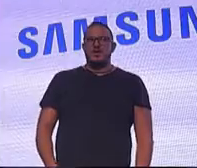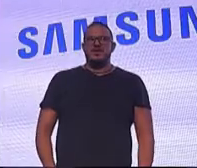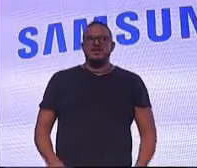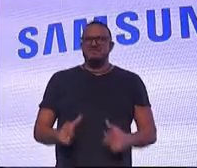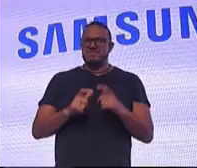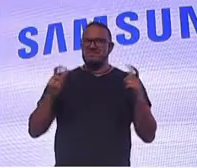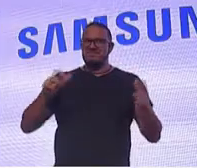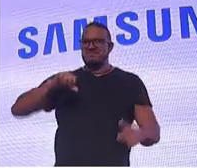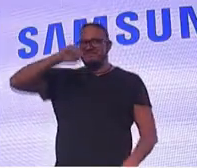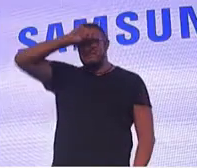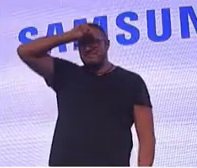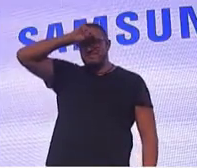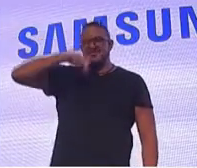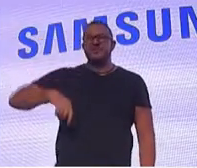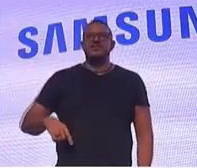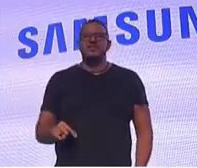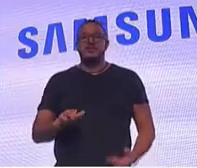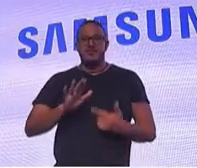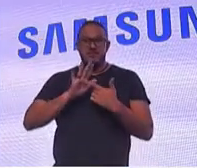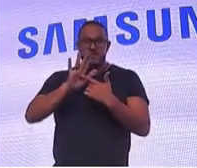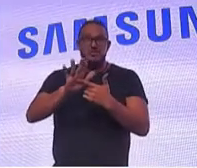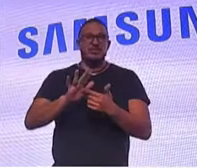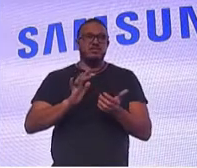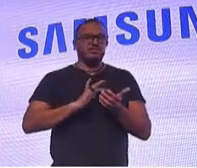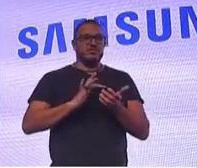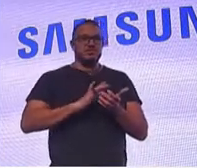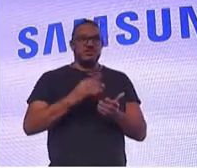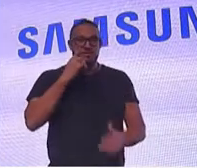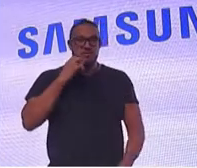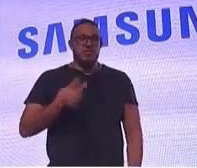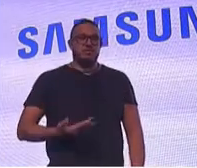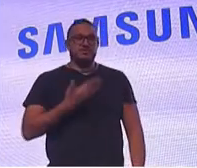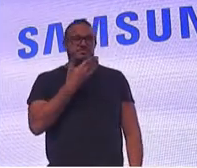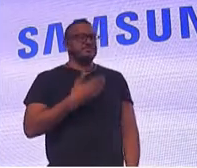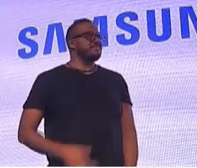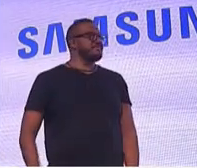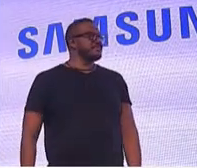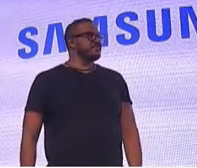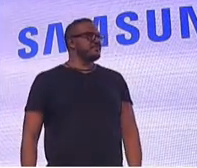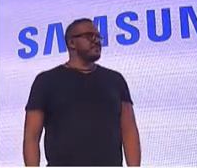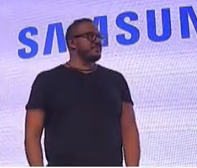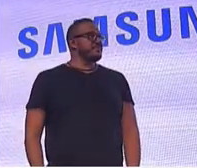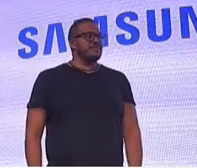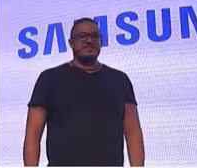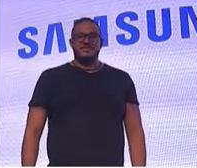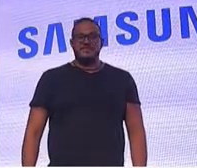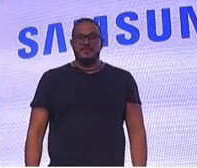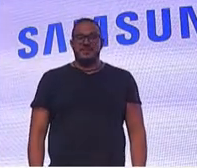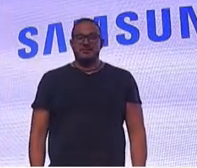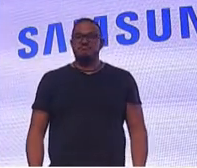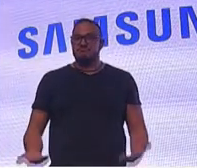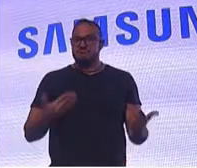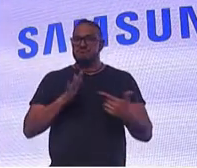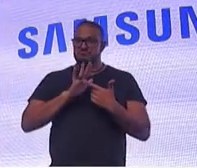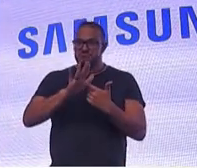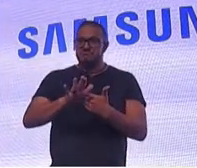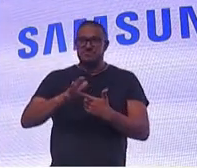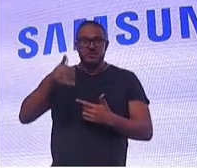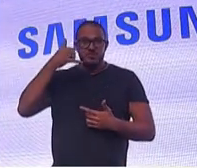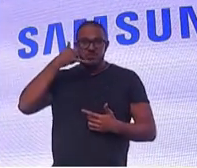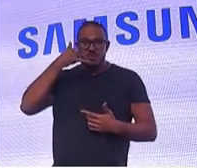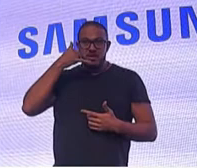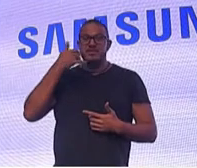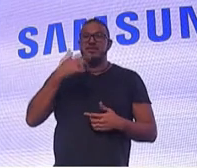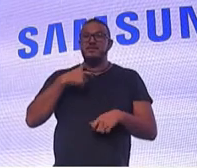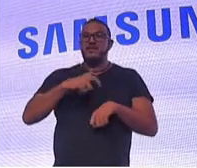Maioria. Vou mostrar um celular para vocês, quero que vocês prestem atenção naquele slide ali. Vou mostrar um celular para vocês, eu queria que vocês me